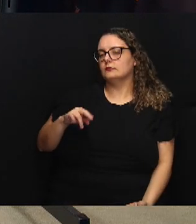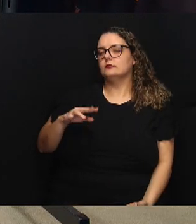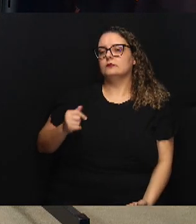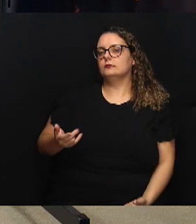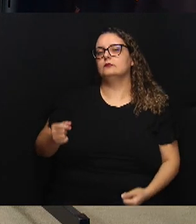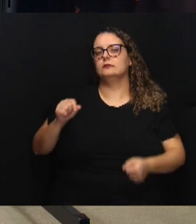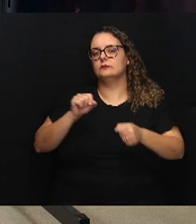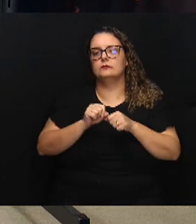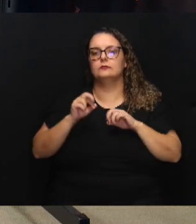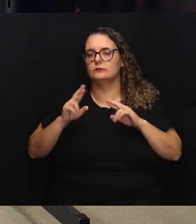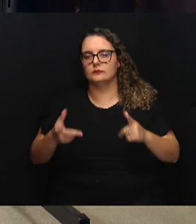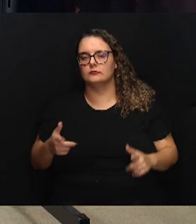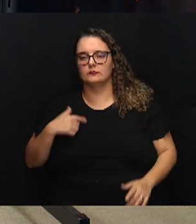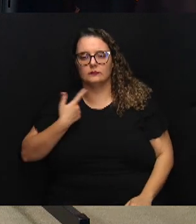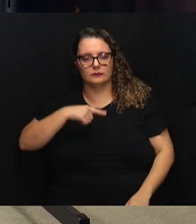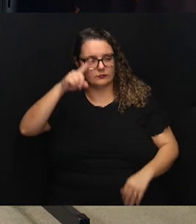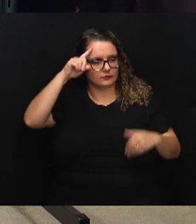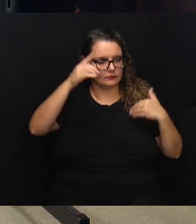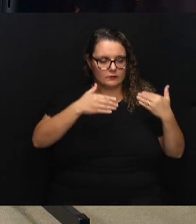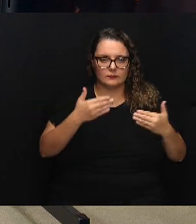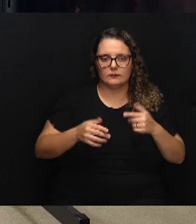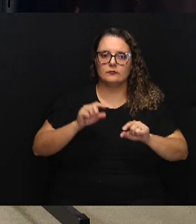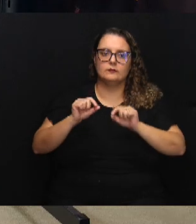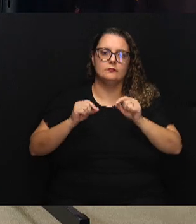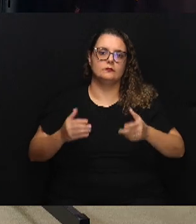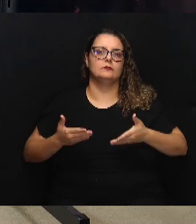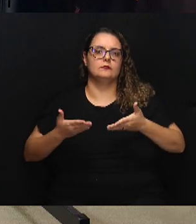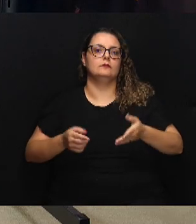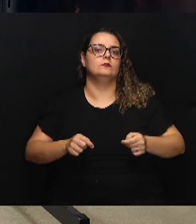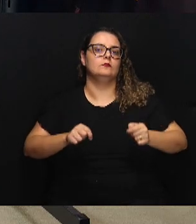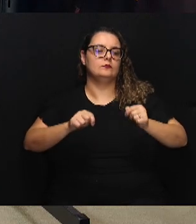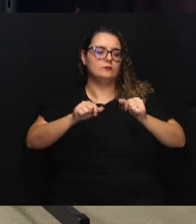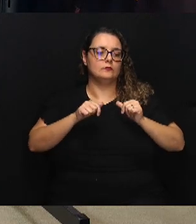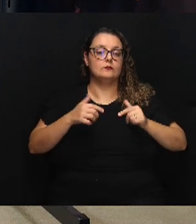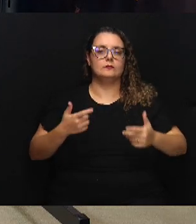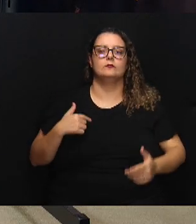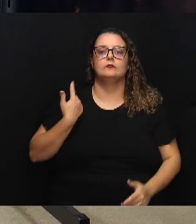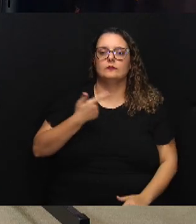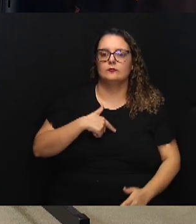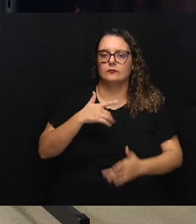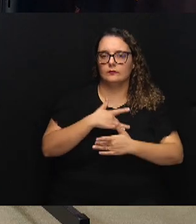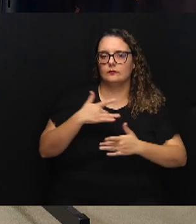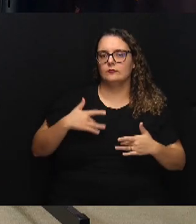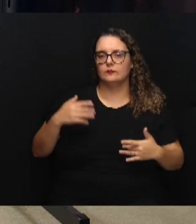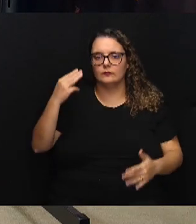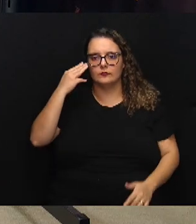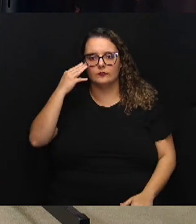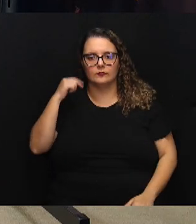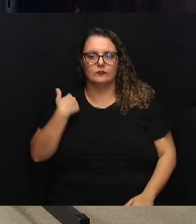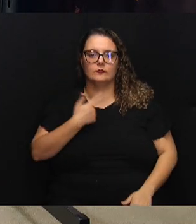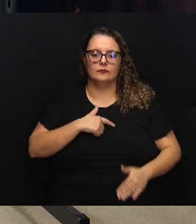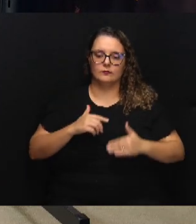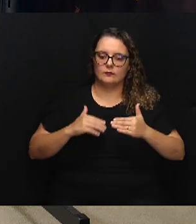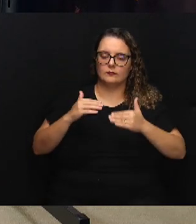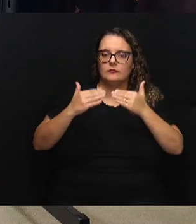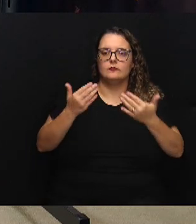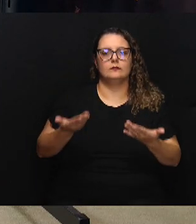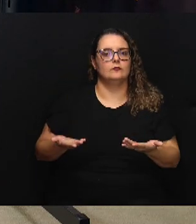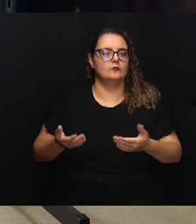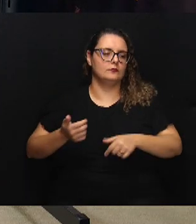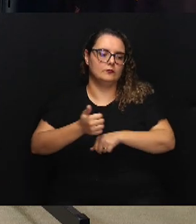a diferença no nosso dia a dia? O que traz de benéfico para a nossa saúde mental e o nosso desenvolvimento, seja